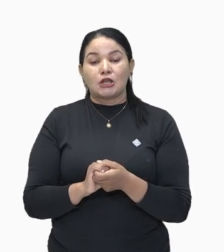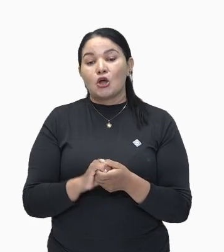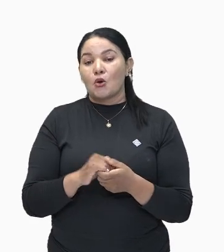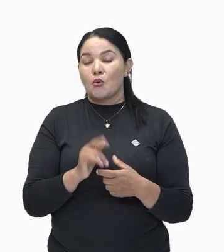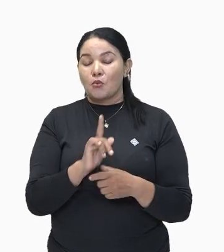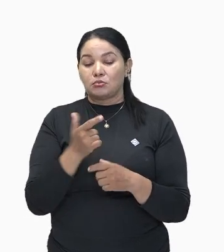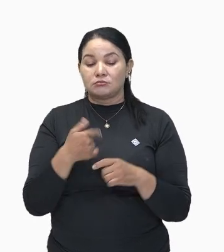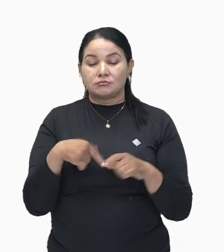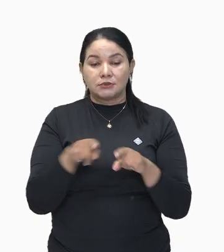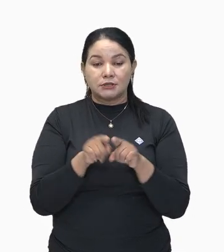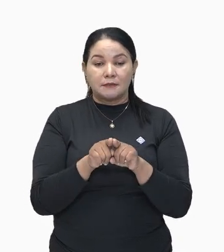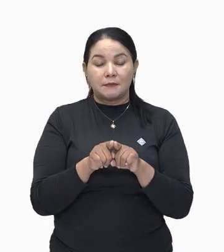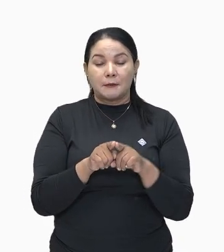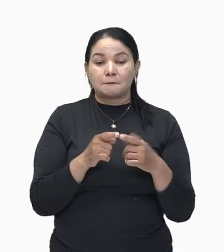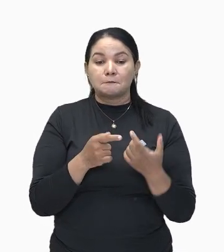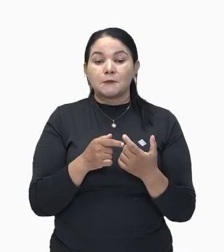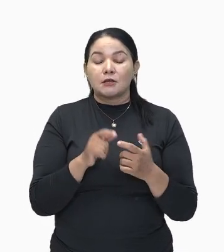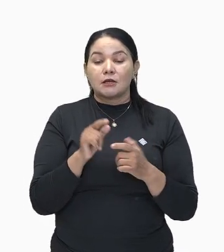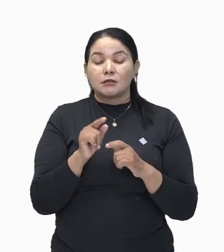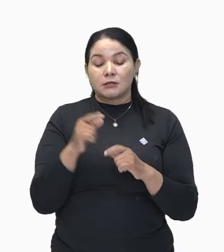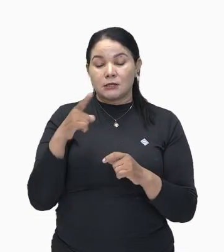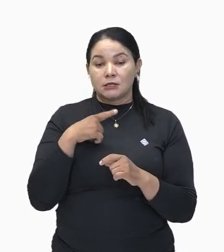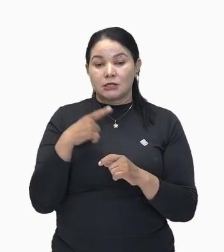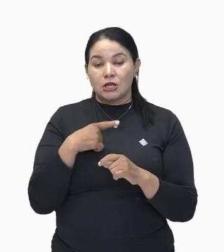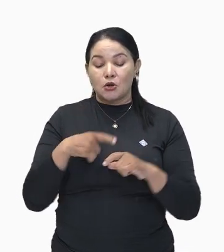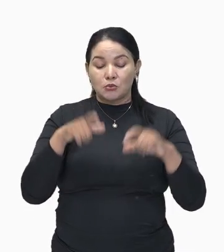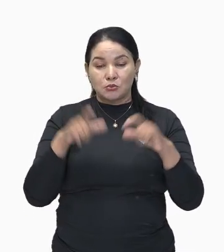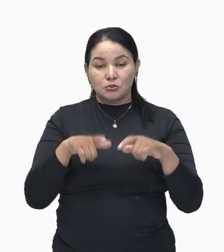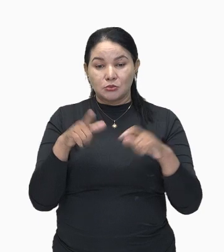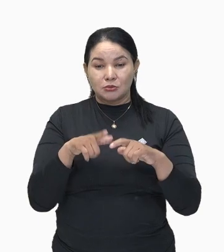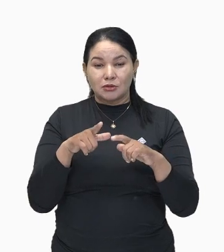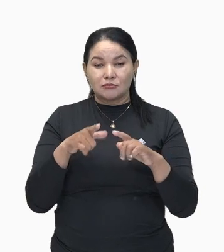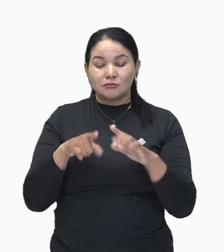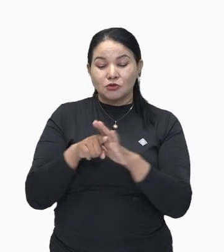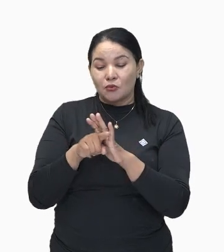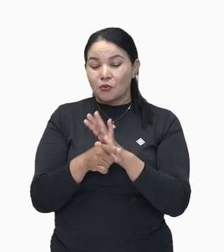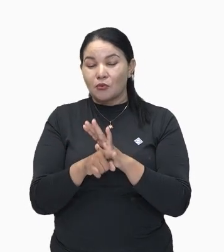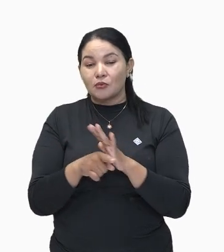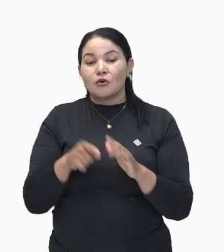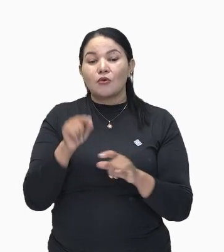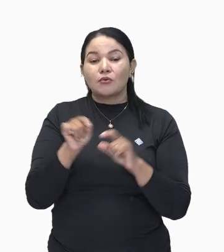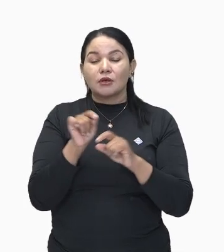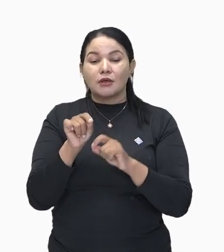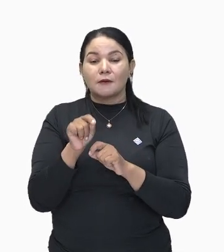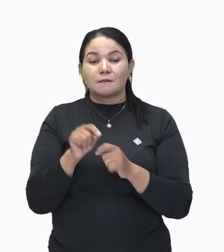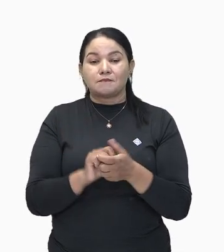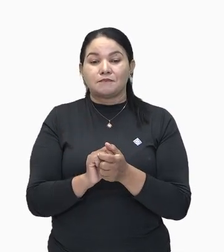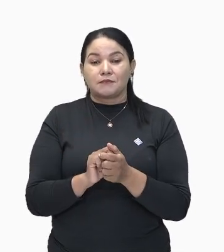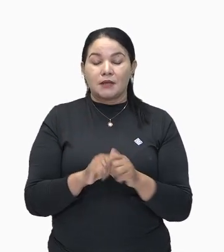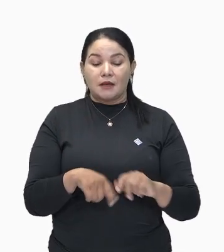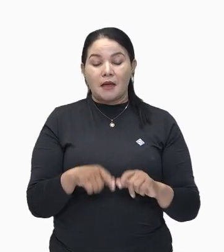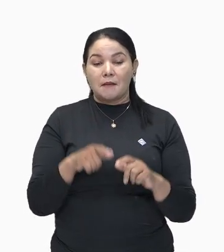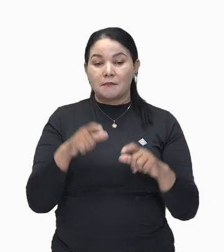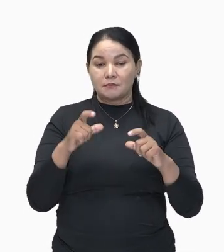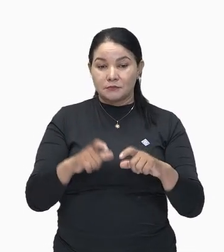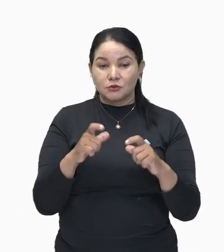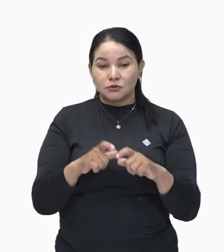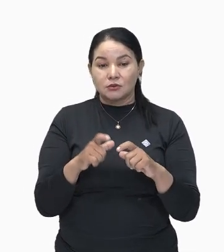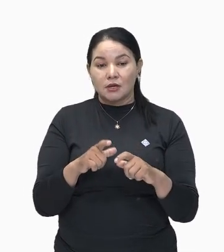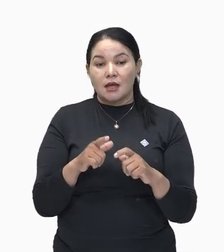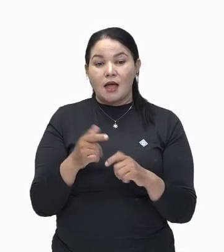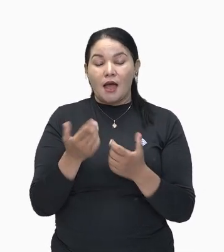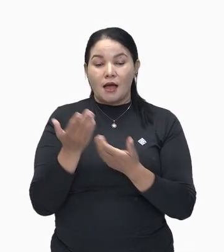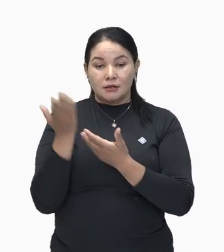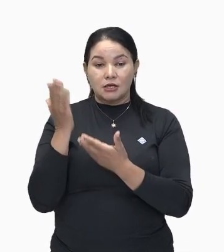né, onde vai ter essa grande exploração? Principalmente nas grandes bacias de carvão, tá, gente? Que vai